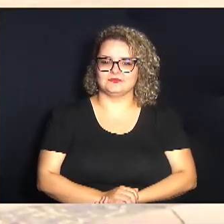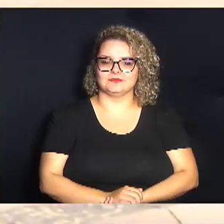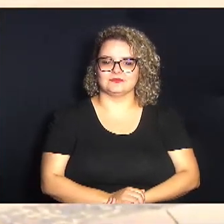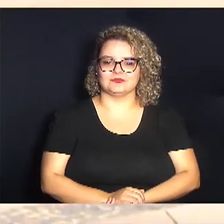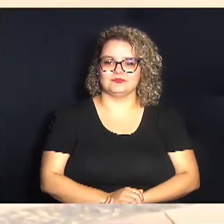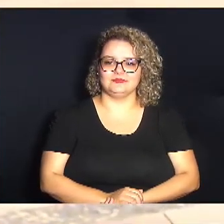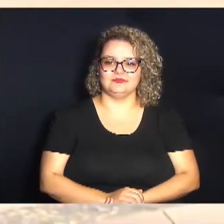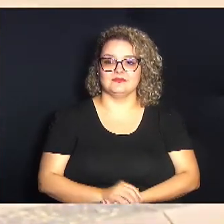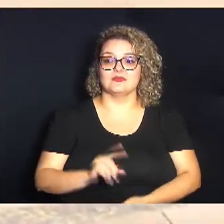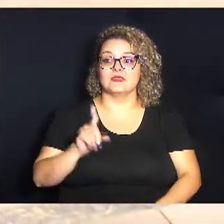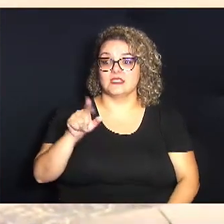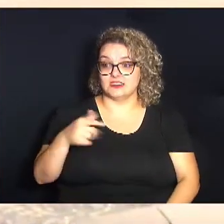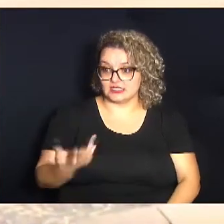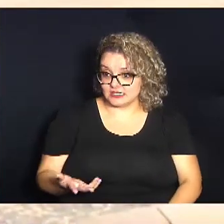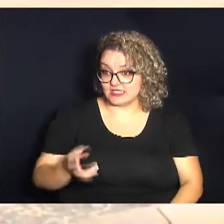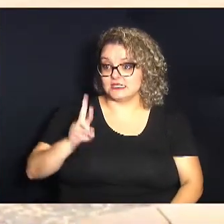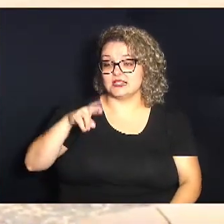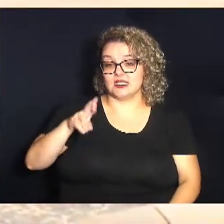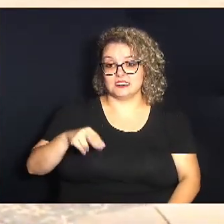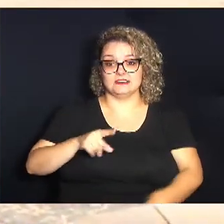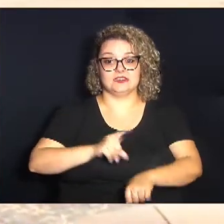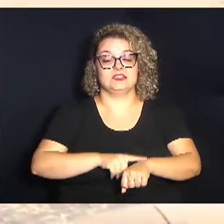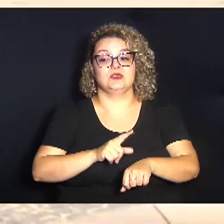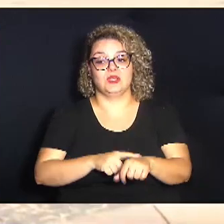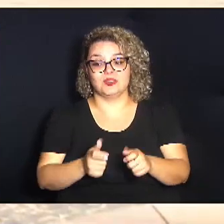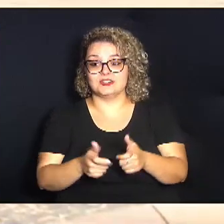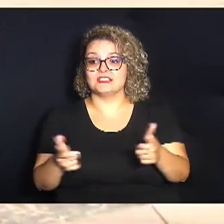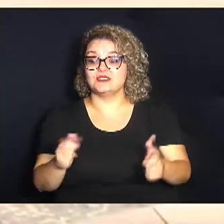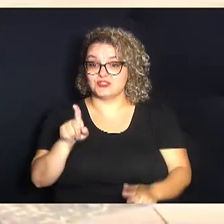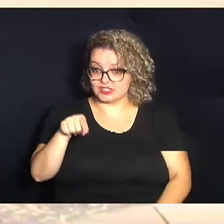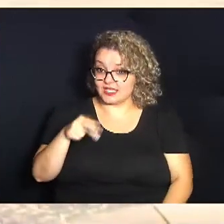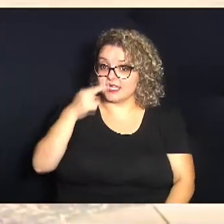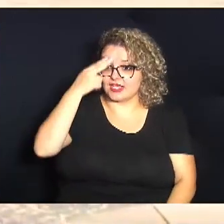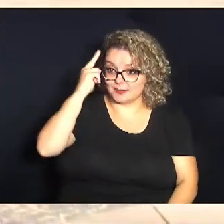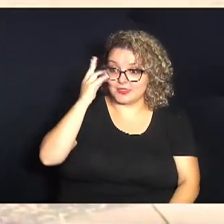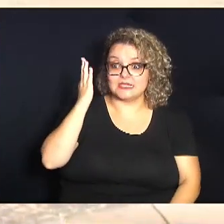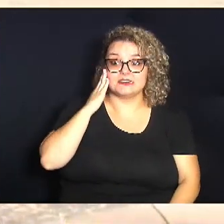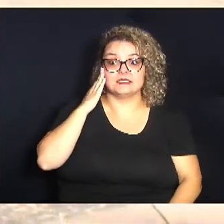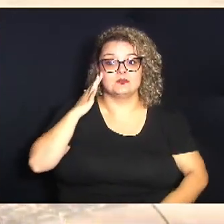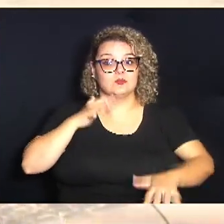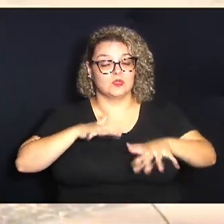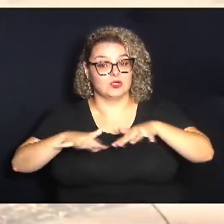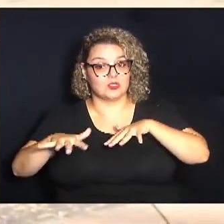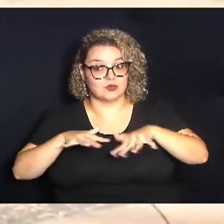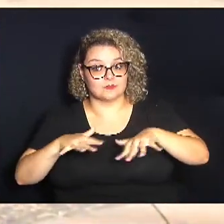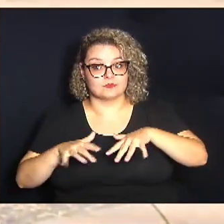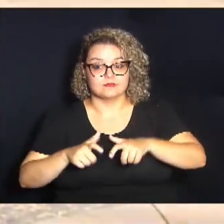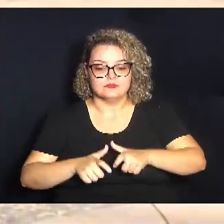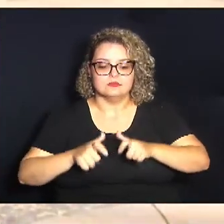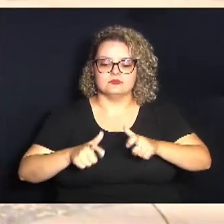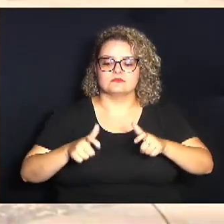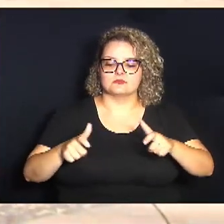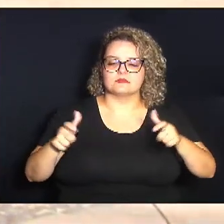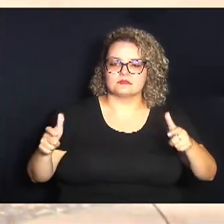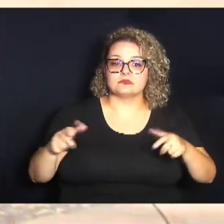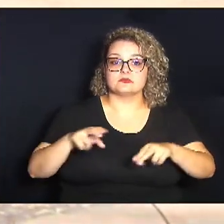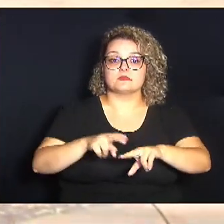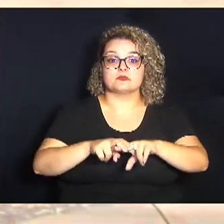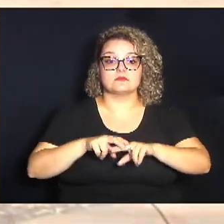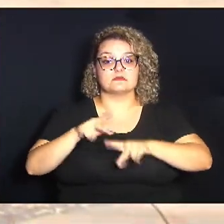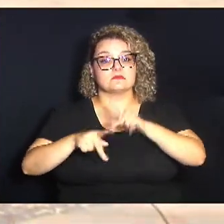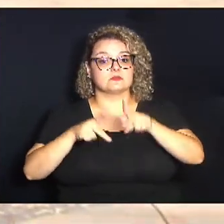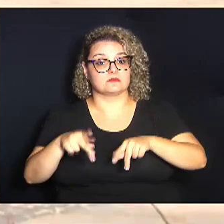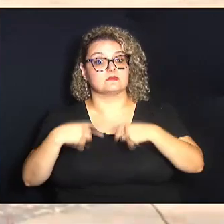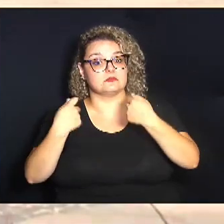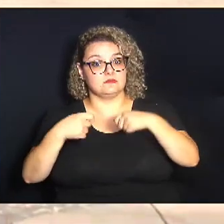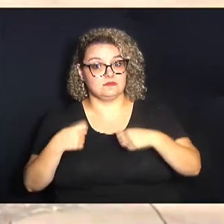E é exatamente por conta desse horário estendido, né, Gabriel? A gente sabe que o movimento ele acaba se intensificando e por isso que a população